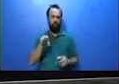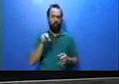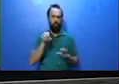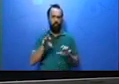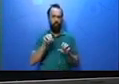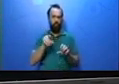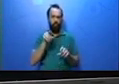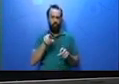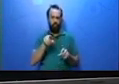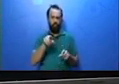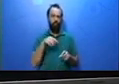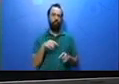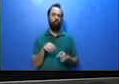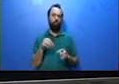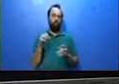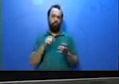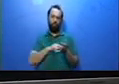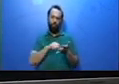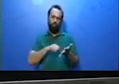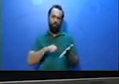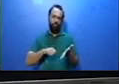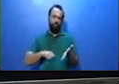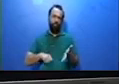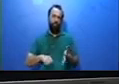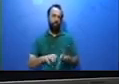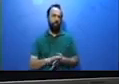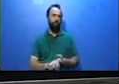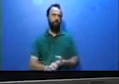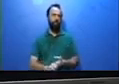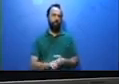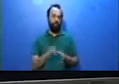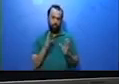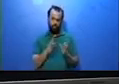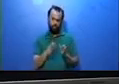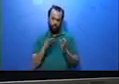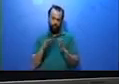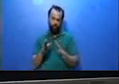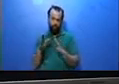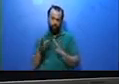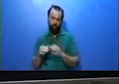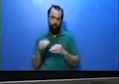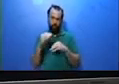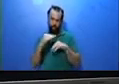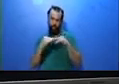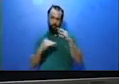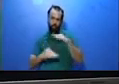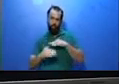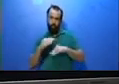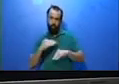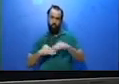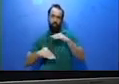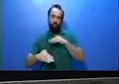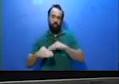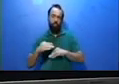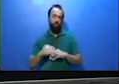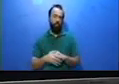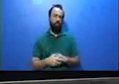tá? Seguindo as orientações aqui da apostila. Personagens, o que aconteceu, qual o final da